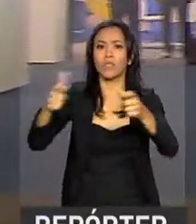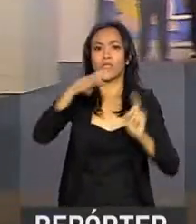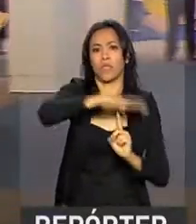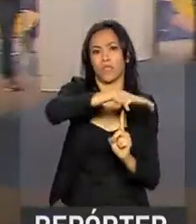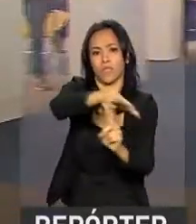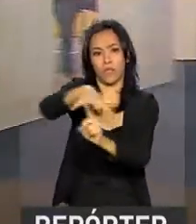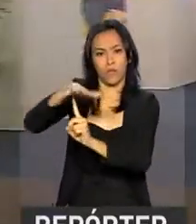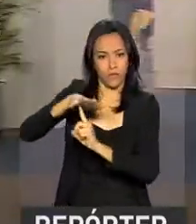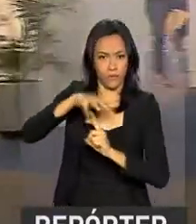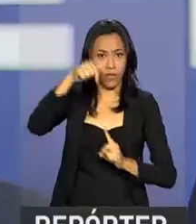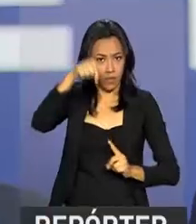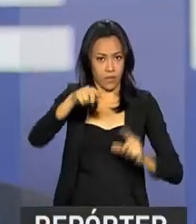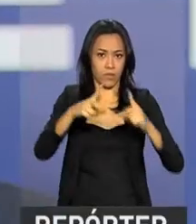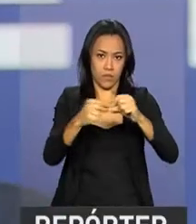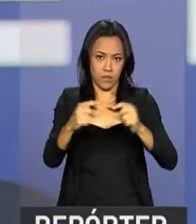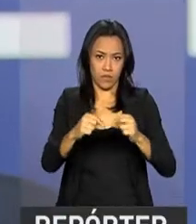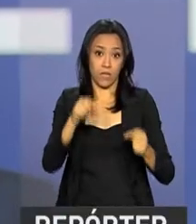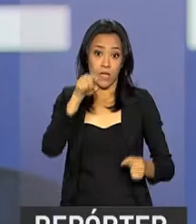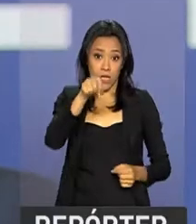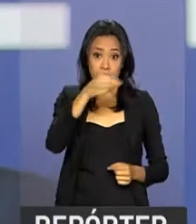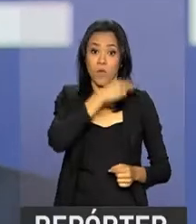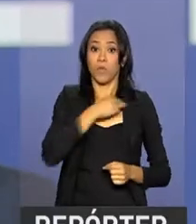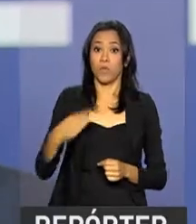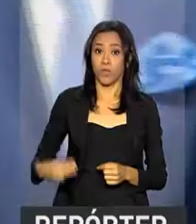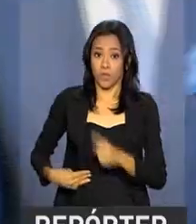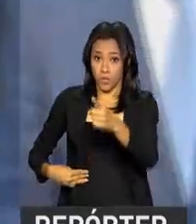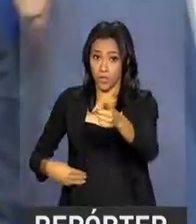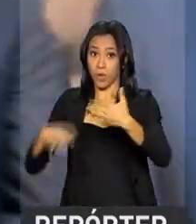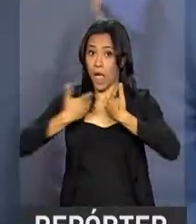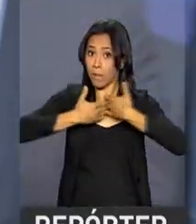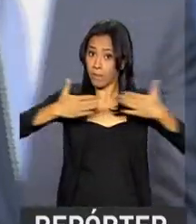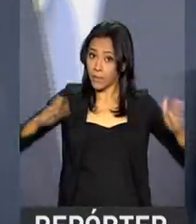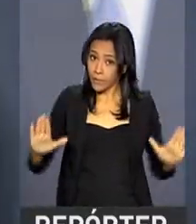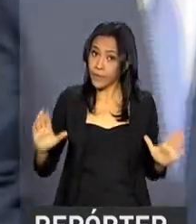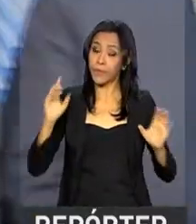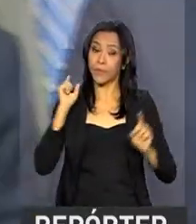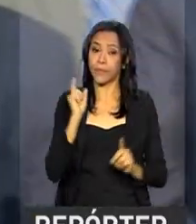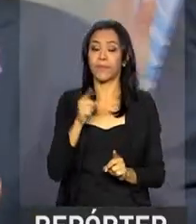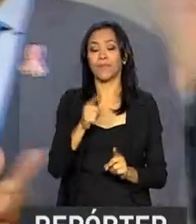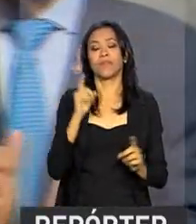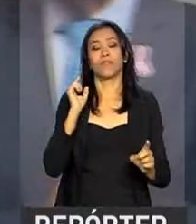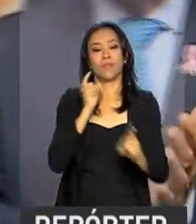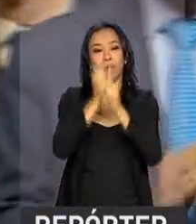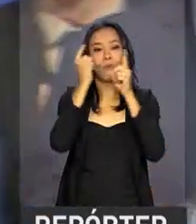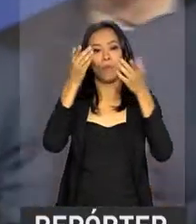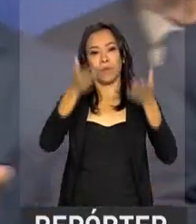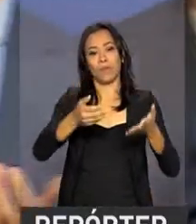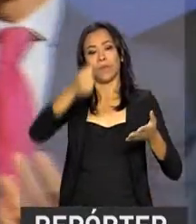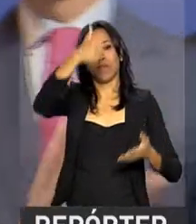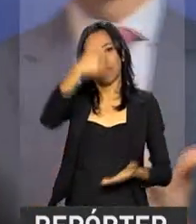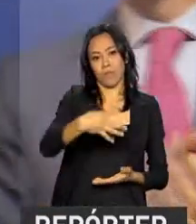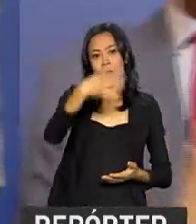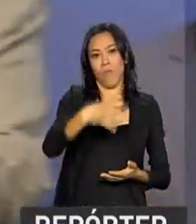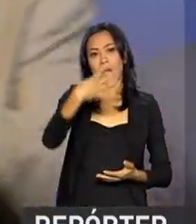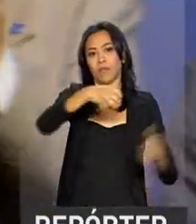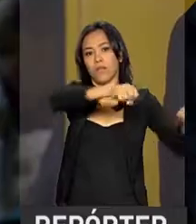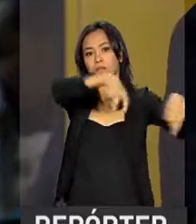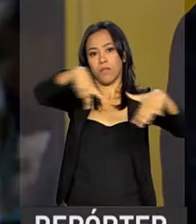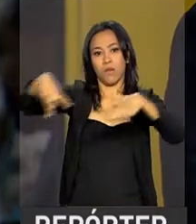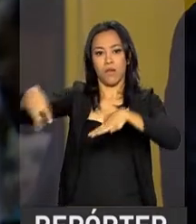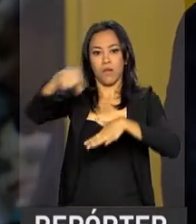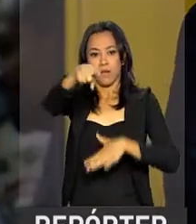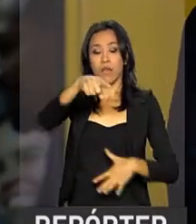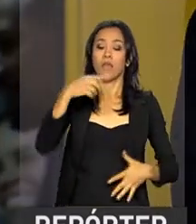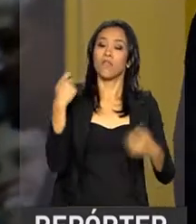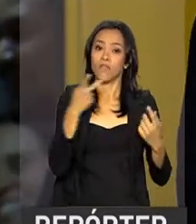snct em brasília gilberto kassab abriu oficialmente as atividades da 14ª edição da semana disse que é